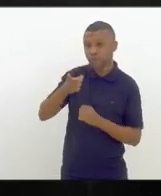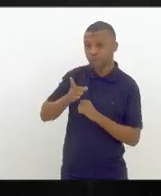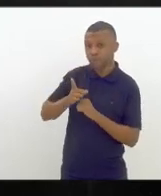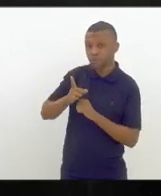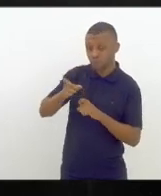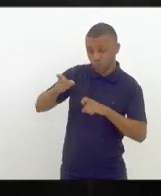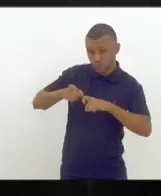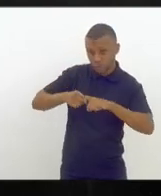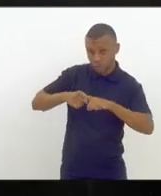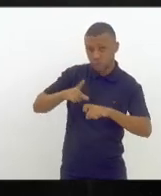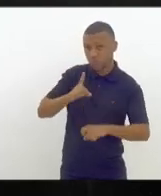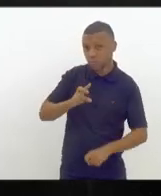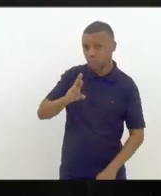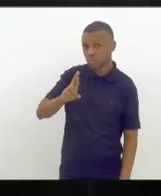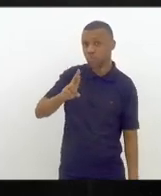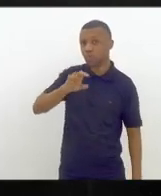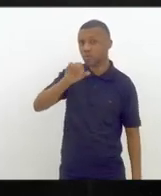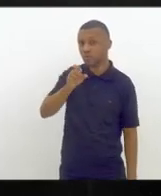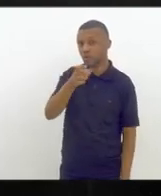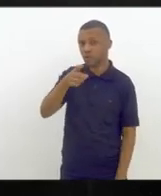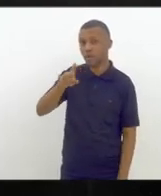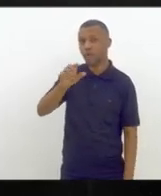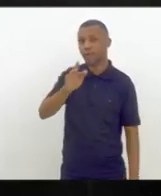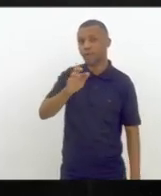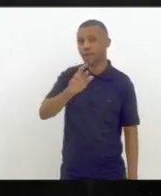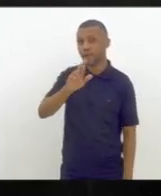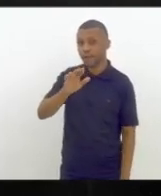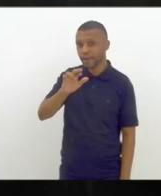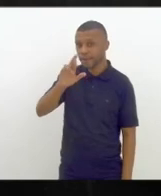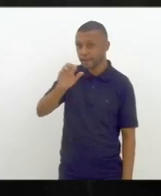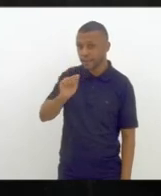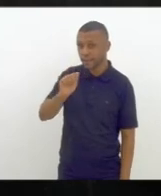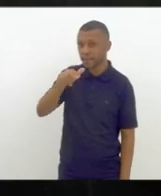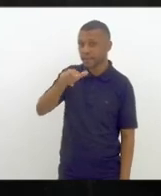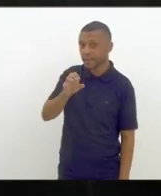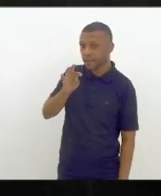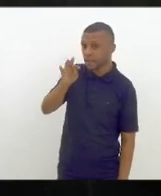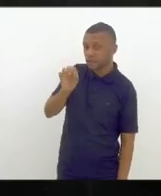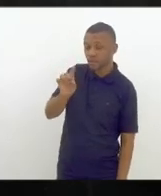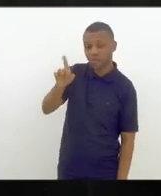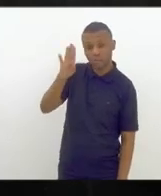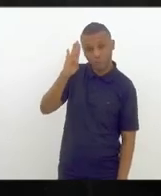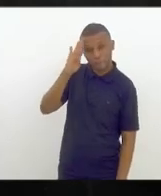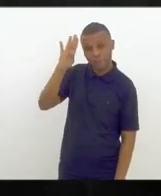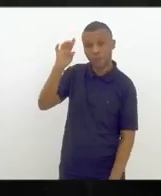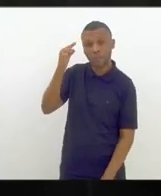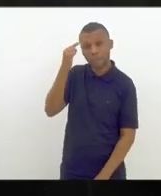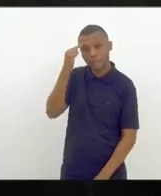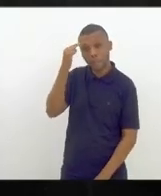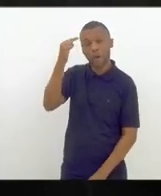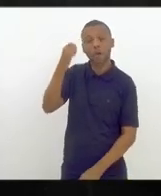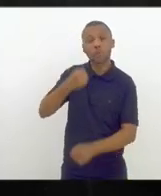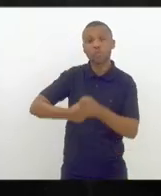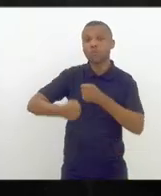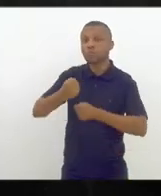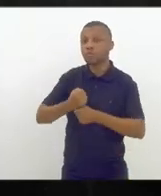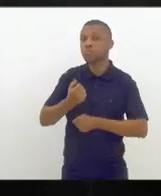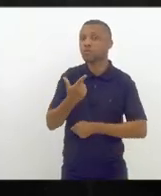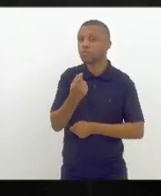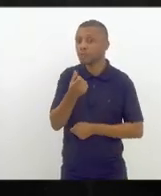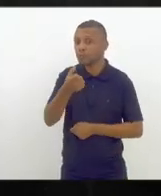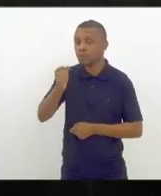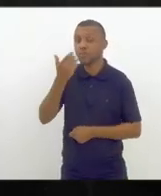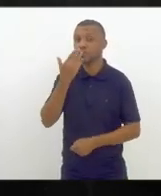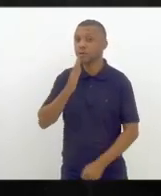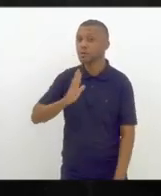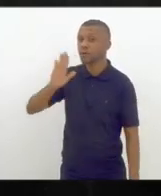Neto, que, na verdade, foi o grande idealizador desse projeto, ter me lançado em 2018,